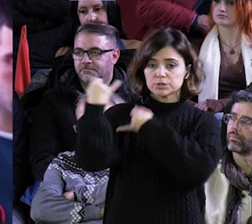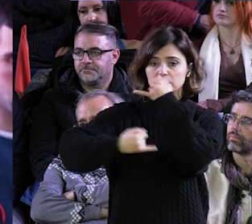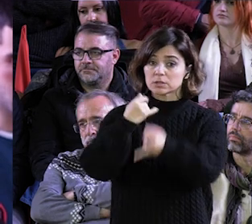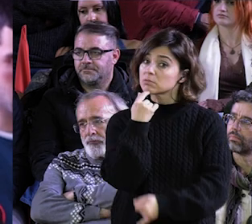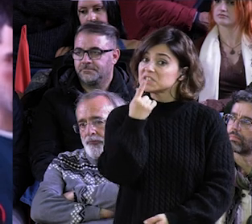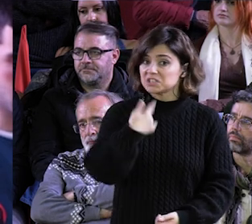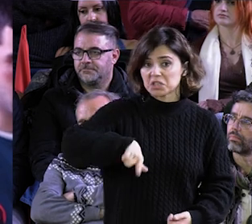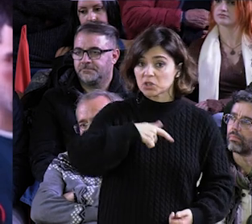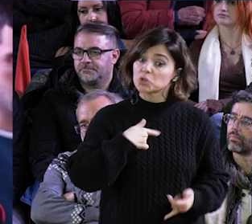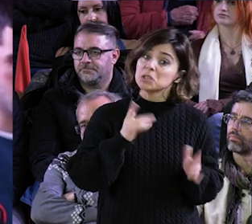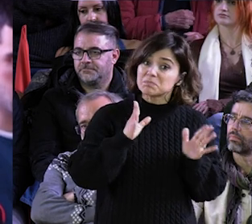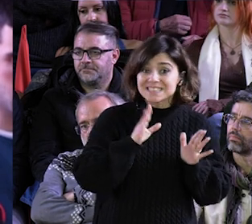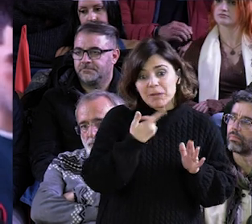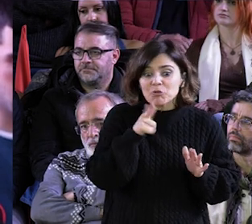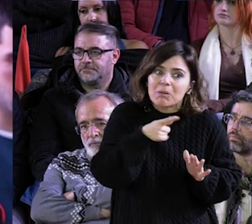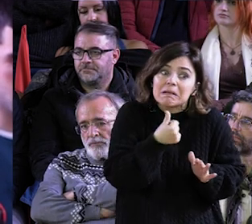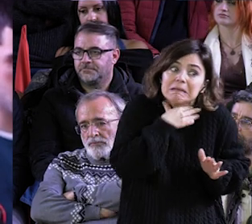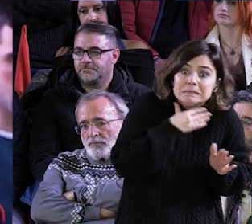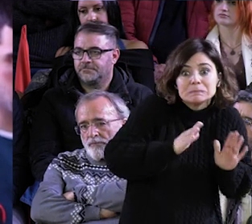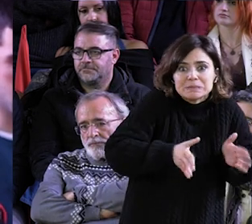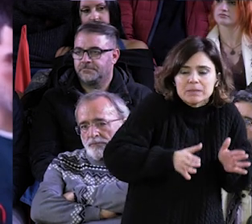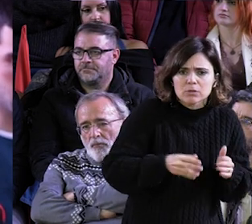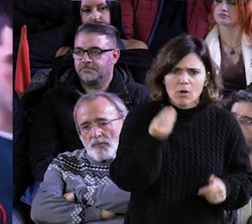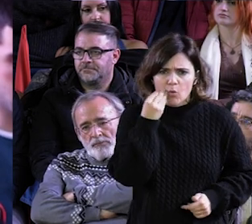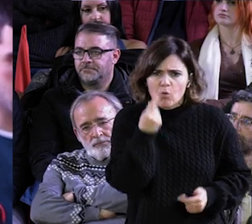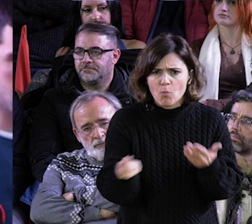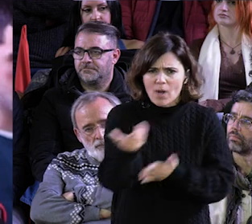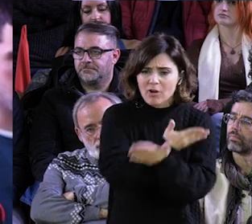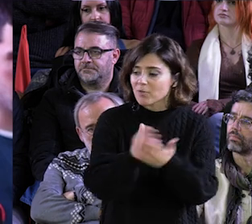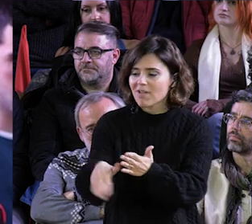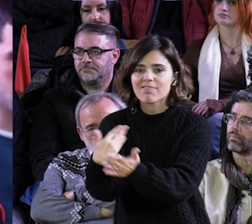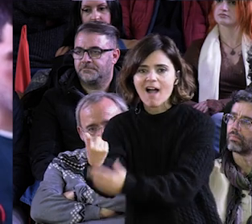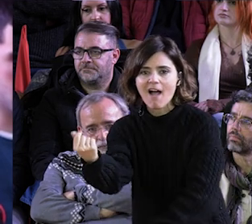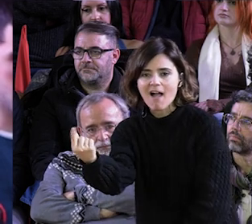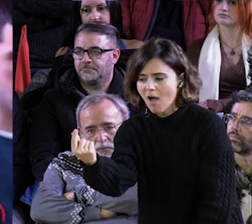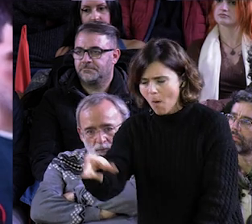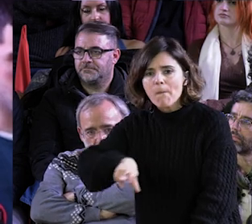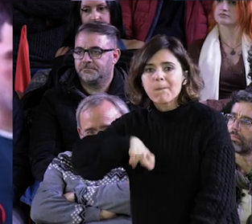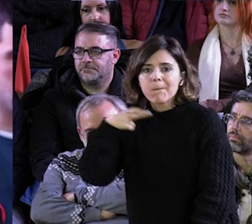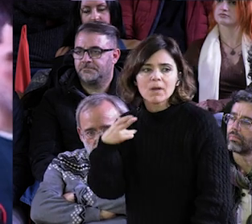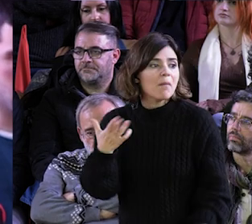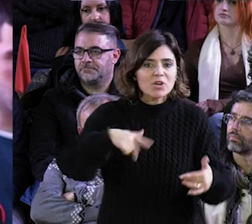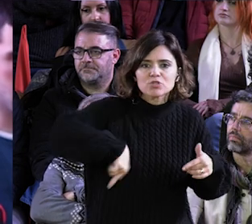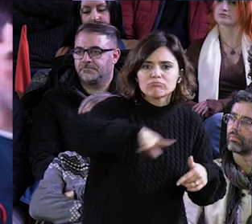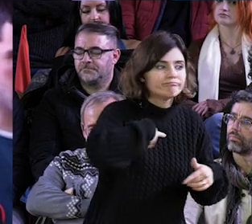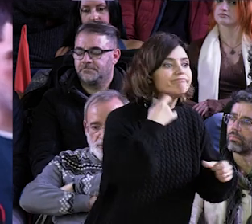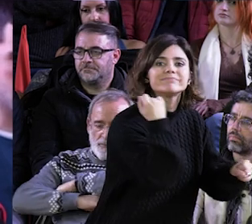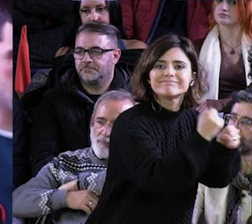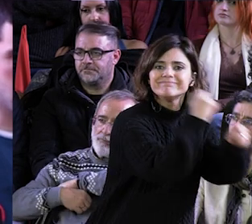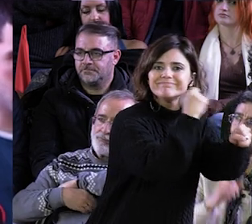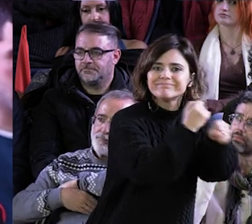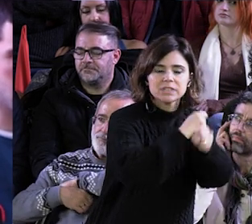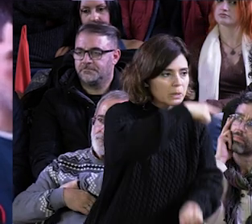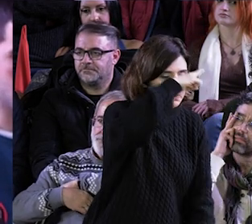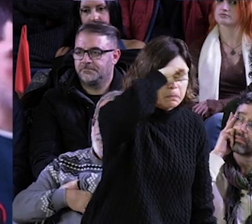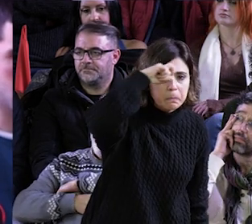que temos que ter mais crise é: como é que a economia está a criar tanta riqueza, mas quem trabalha está com tanta dificuldade? É esta a